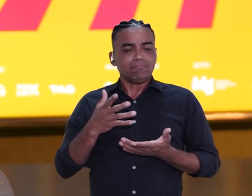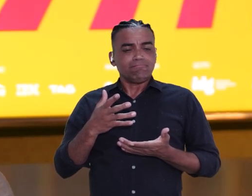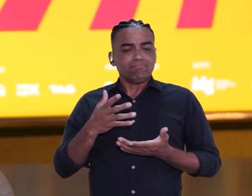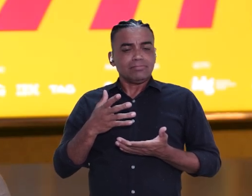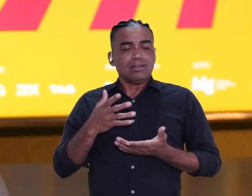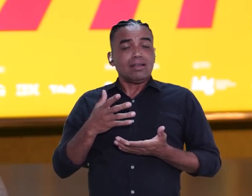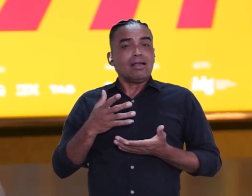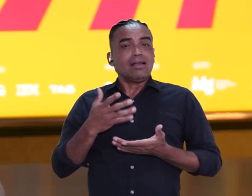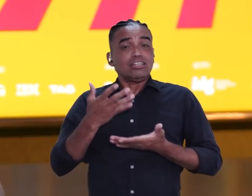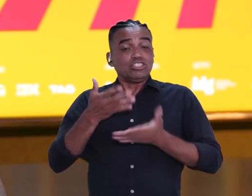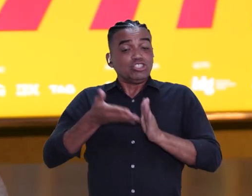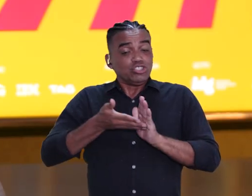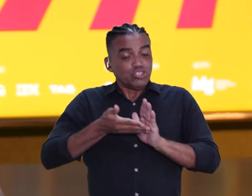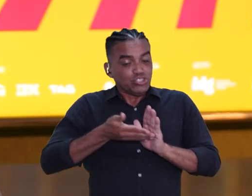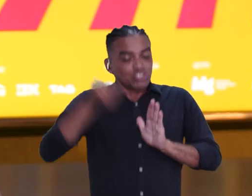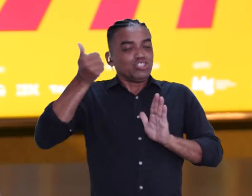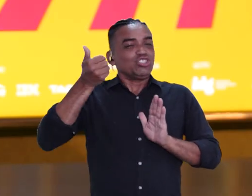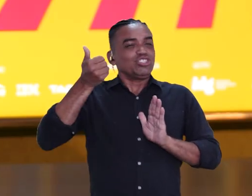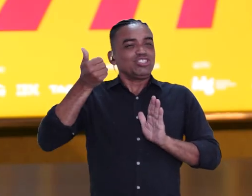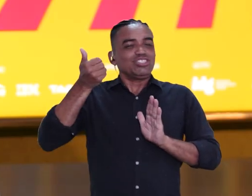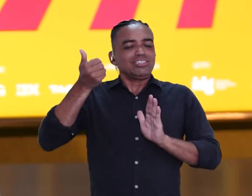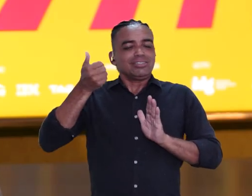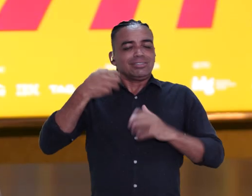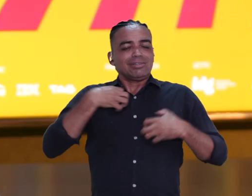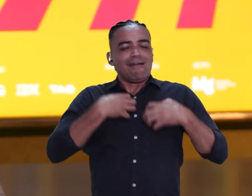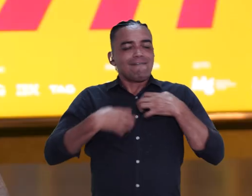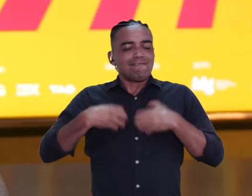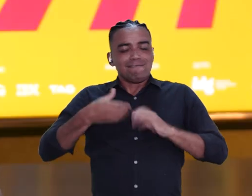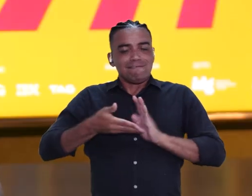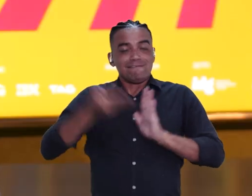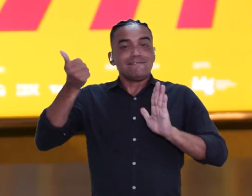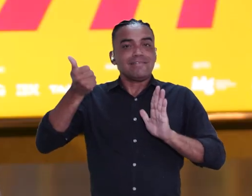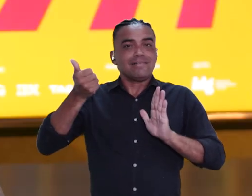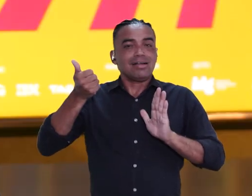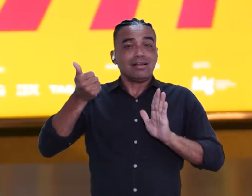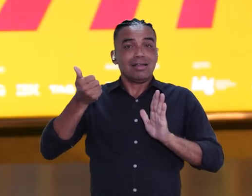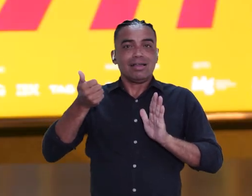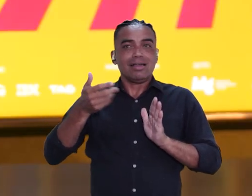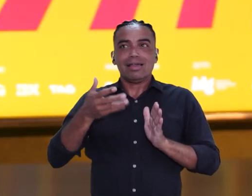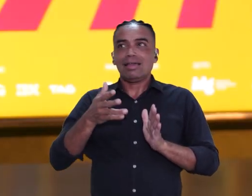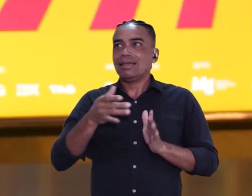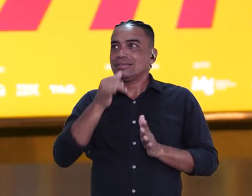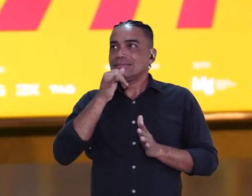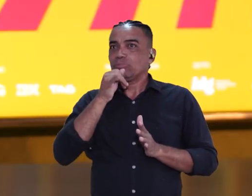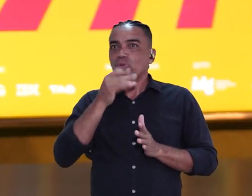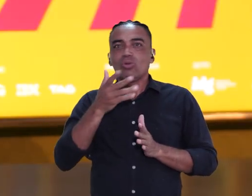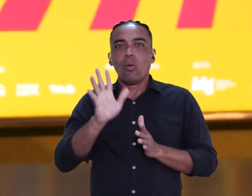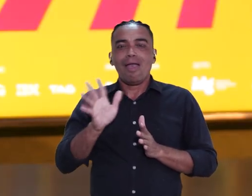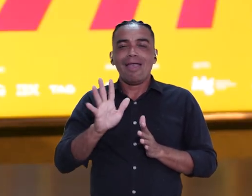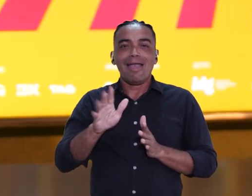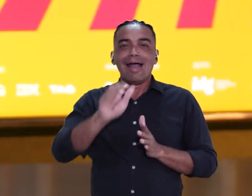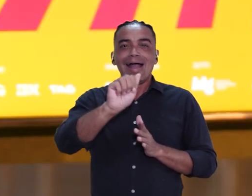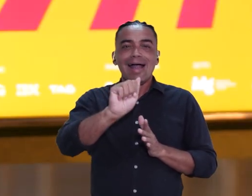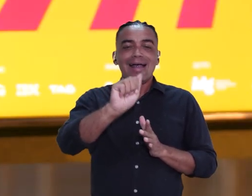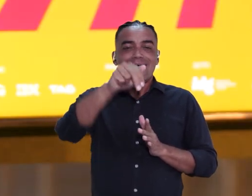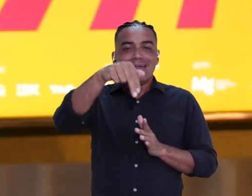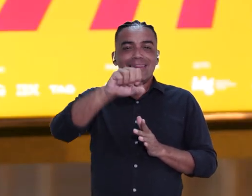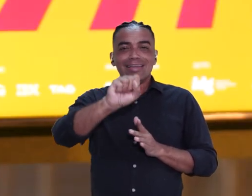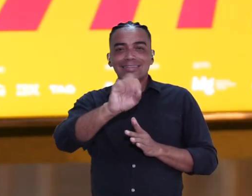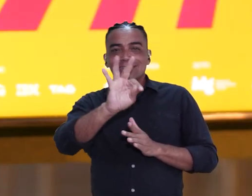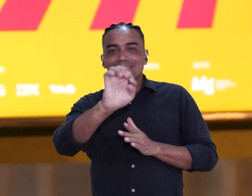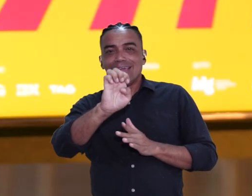anestesia de algum jeito, você tira aquela poncha. Anestesia sem anestesiar, evidentemente, porque é